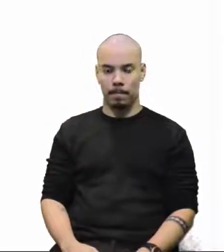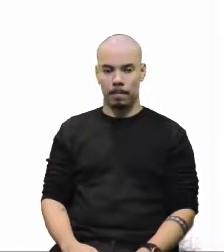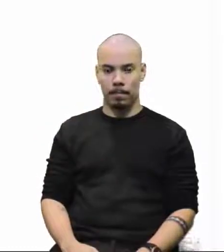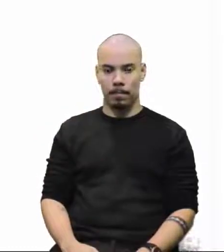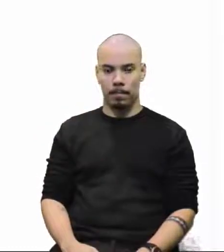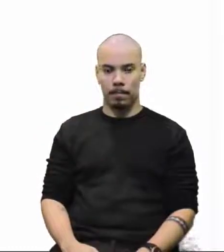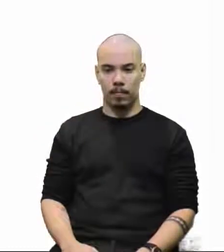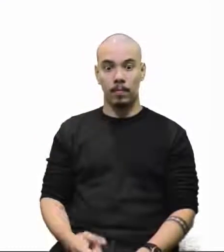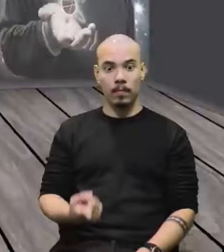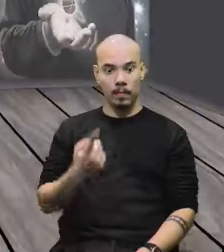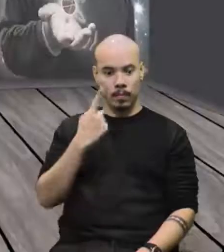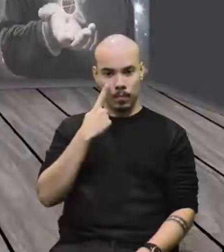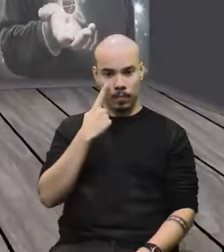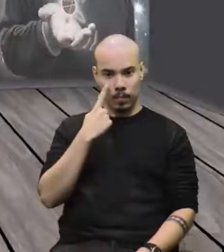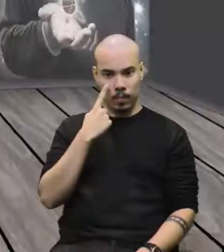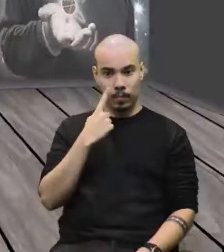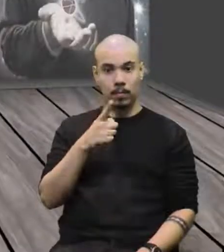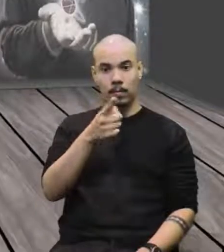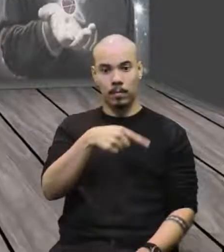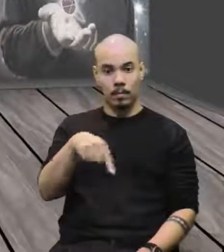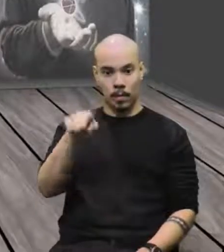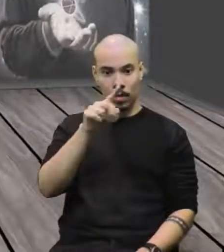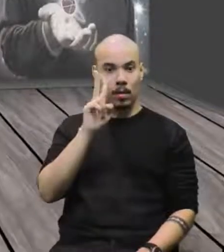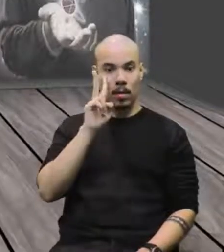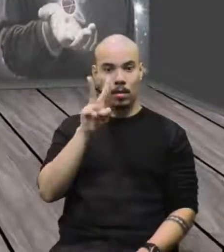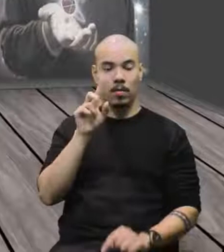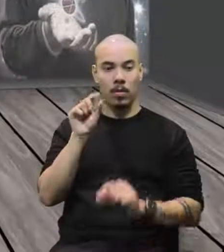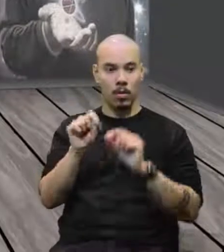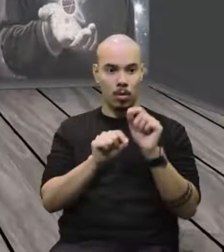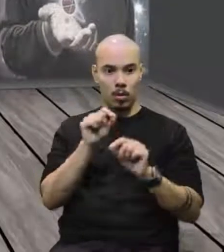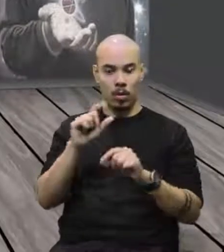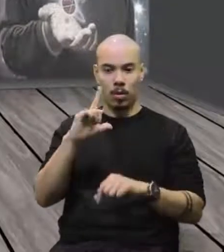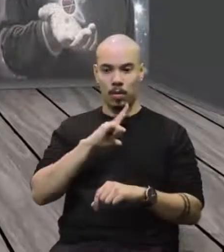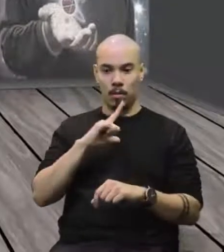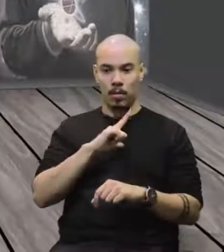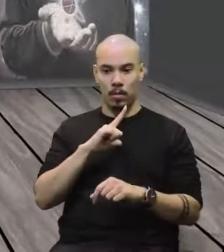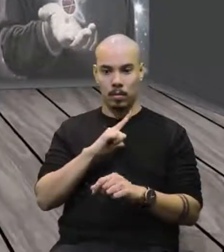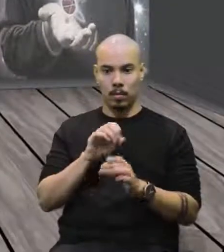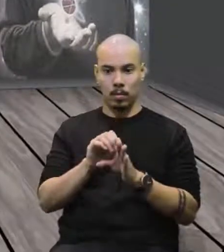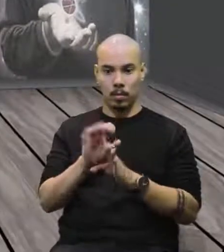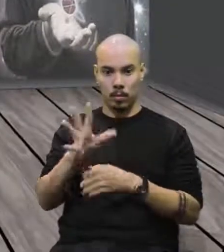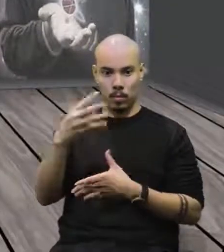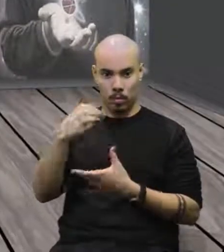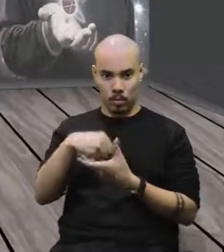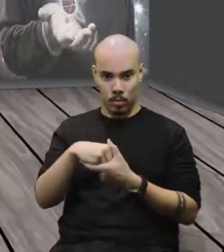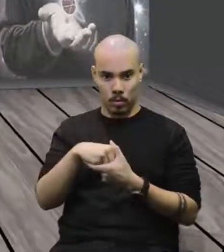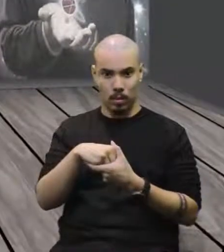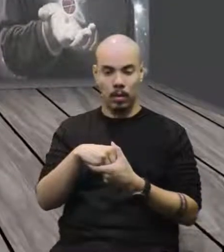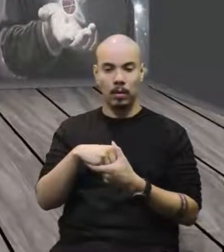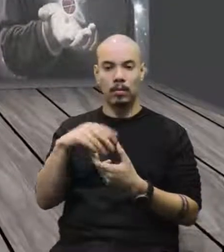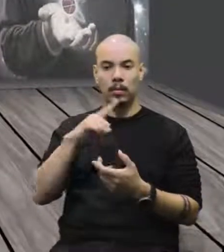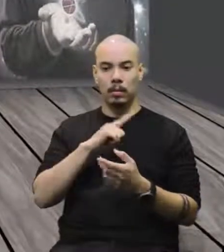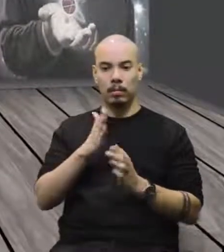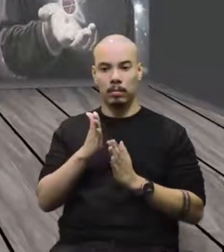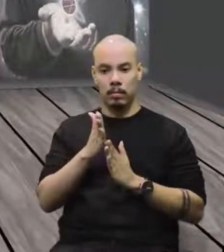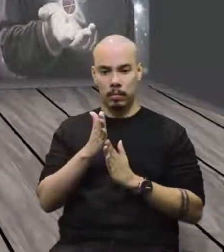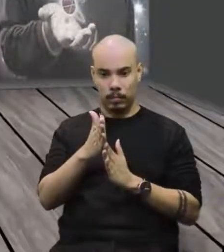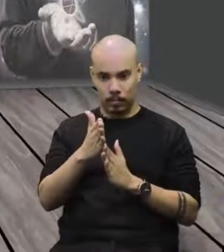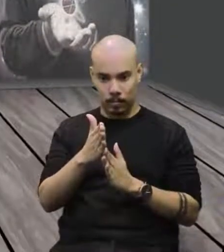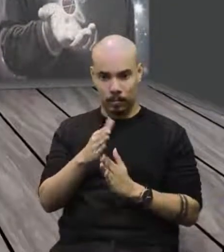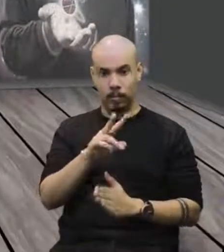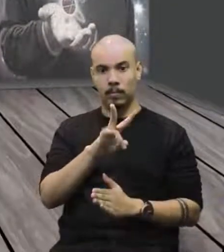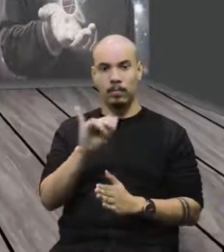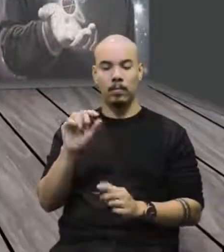aí. Então, vocês viram, olha bem, que quando você tem uns condutores, né, paralelos,